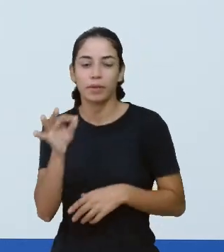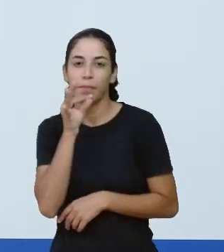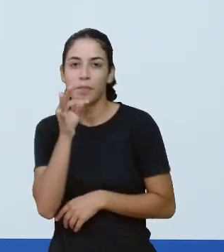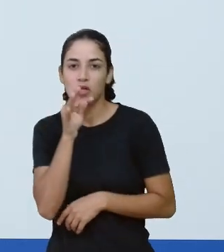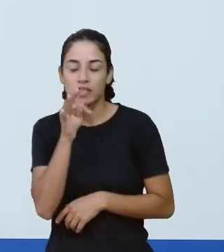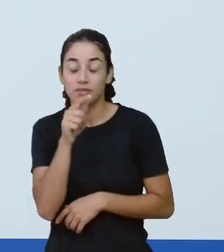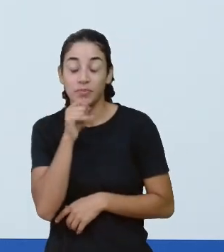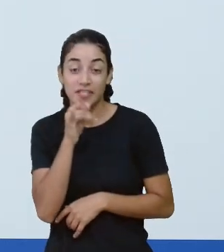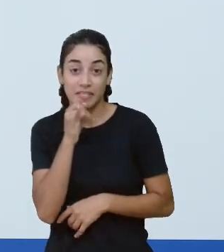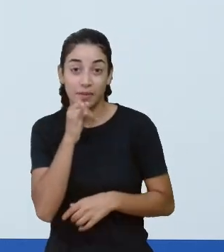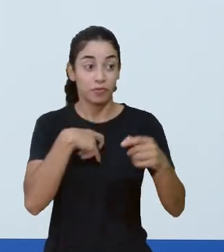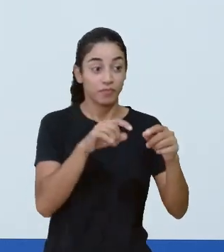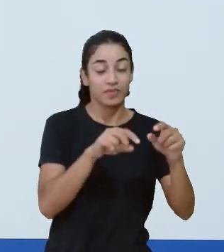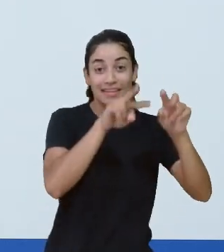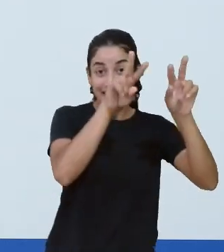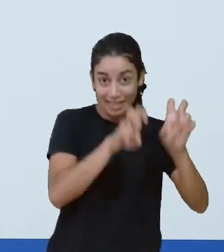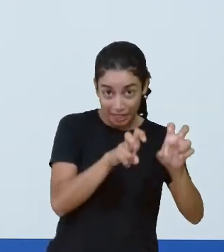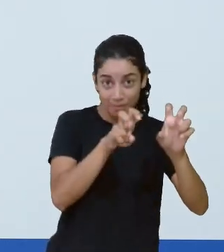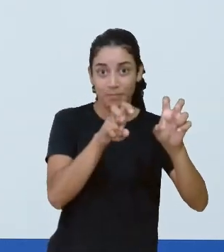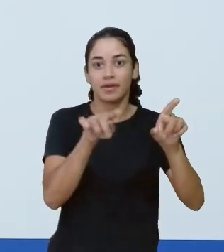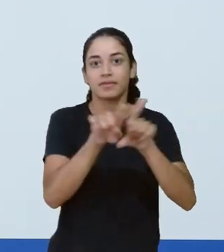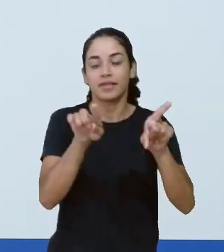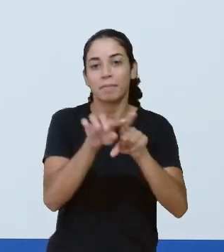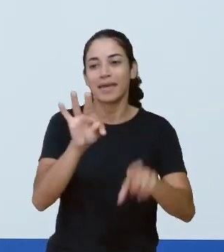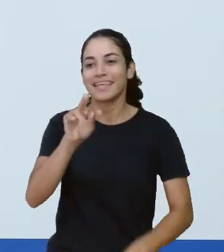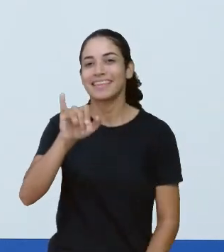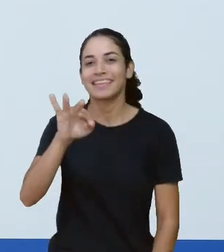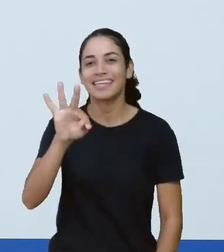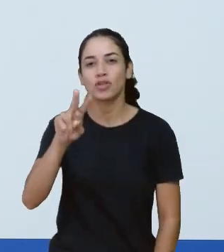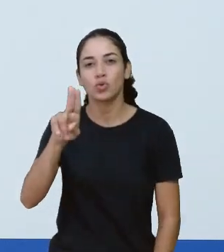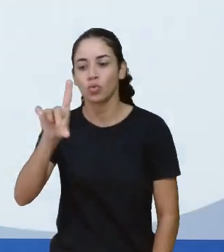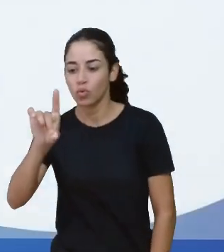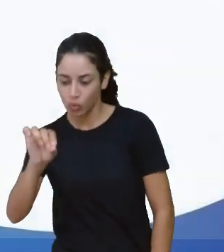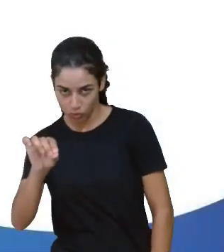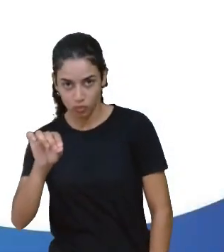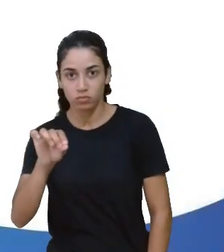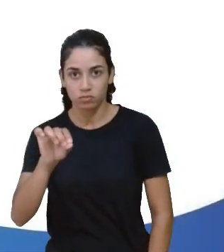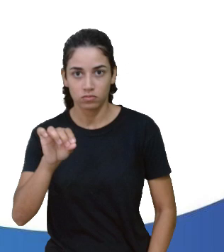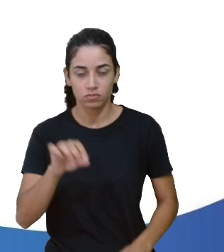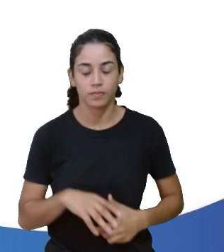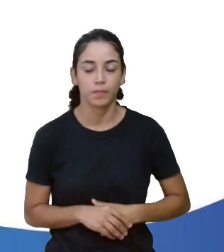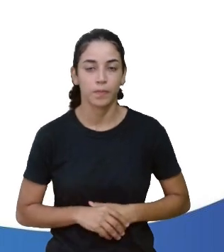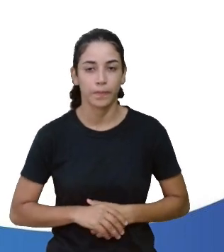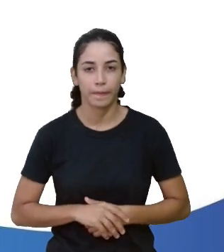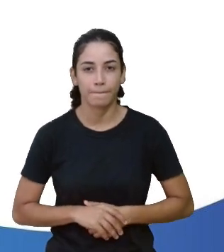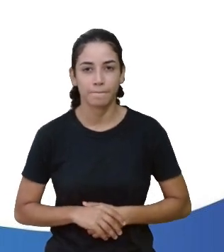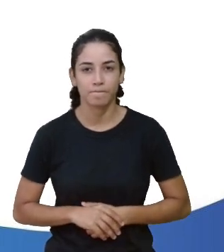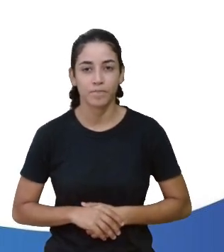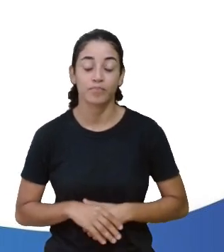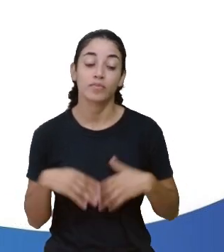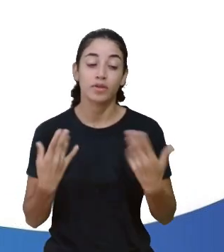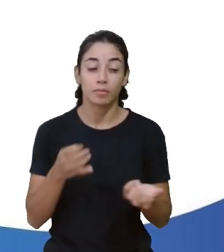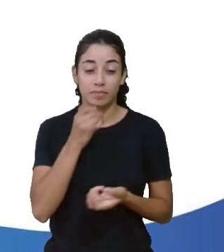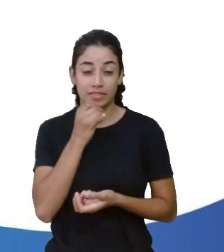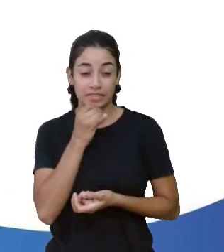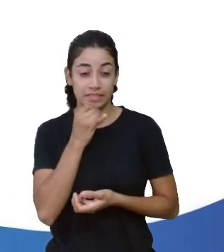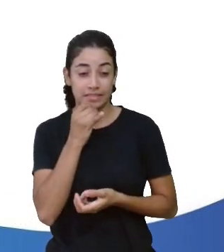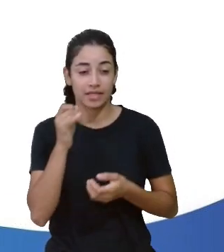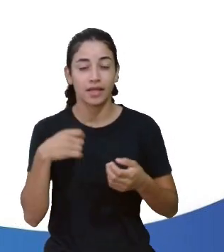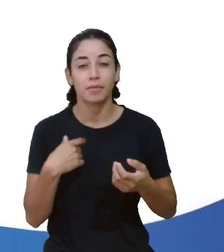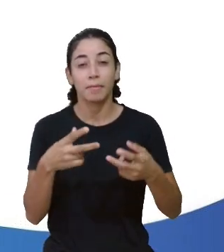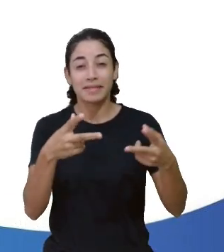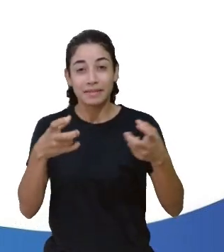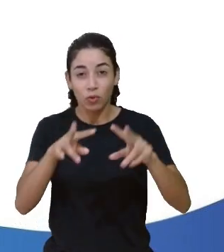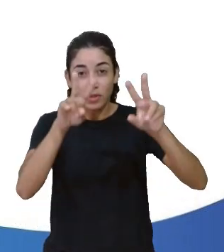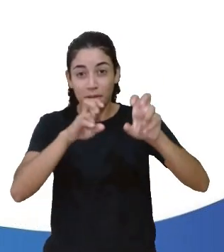título. Para isso não acontecer, vamos dar algumas dicas aqui para vocês. Para identificar o tema